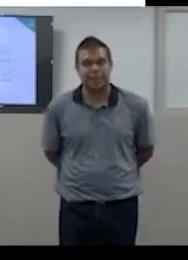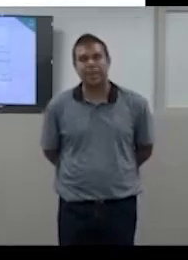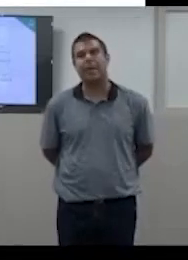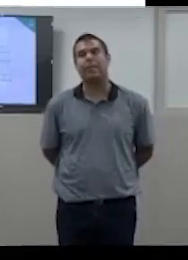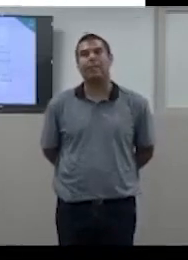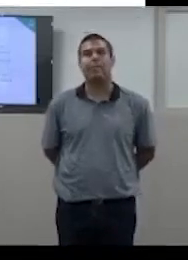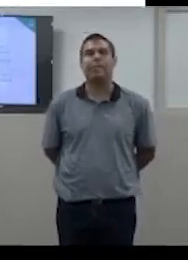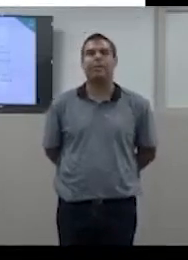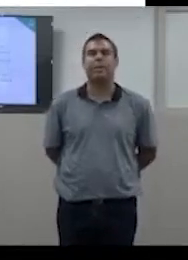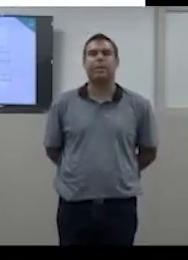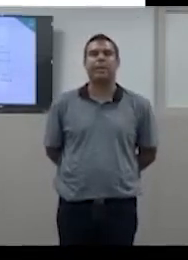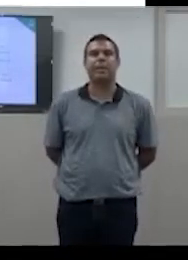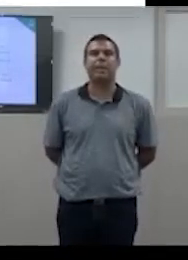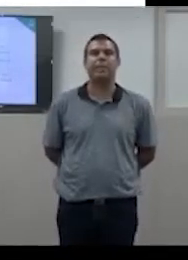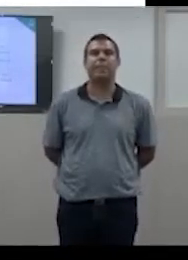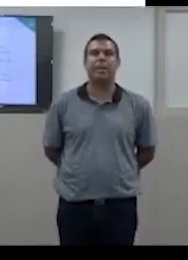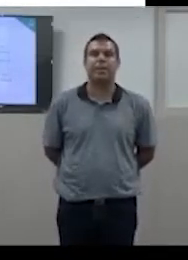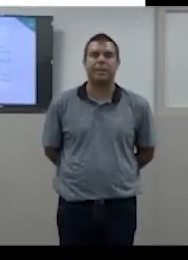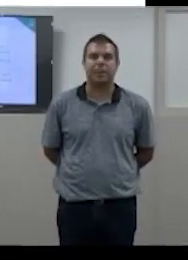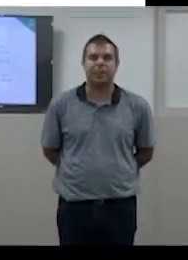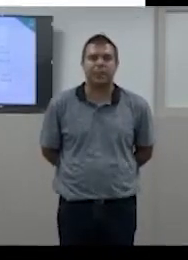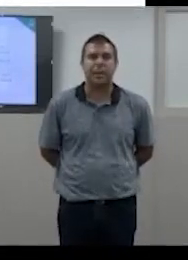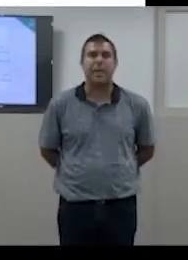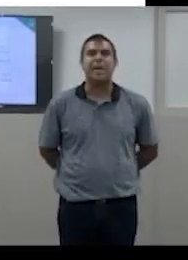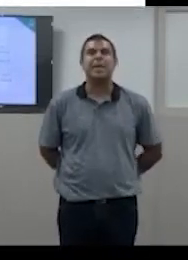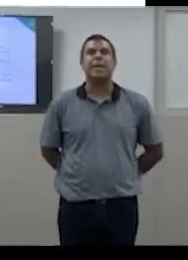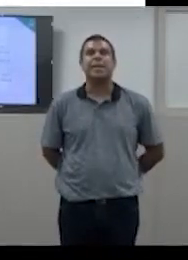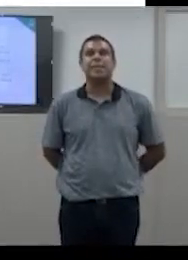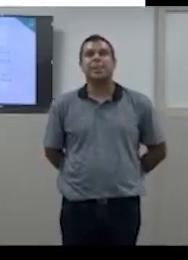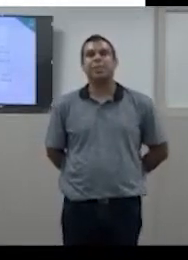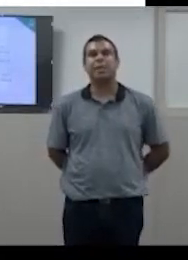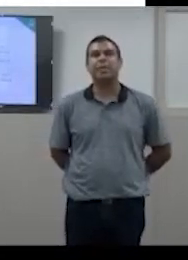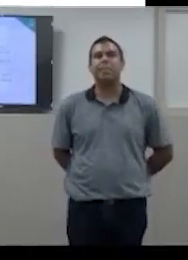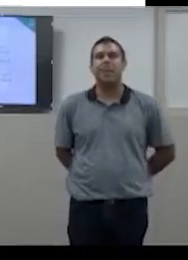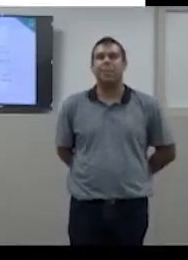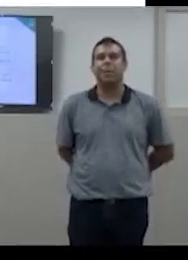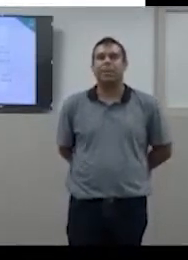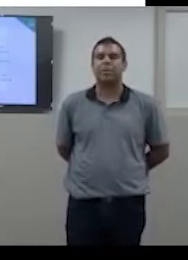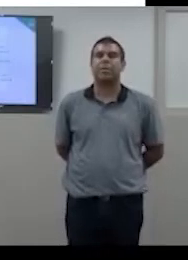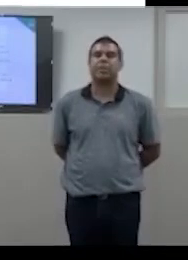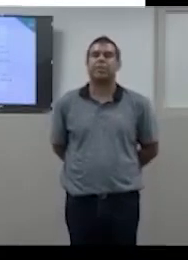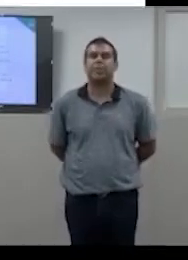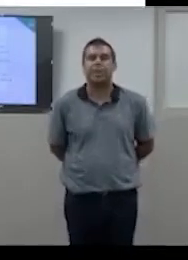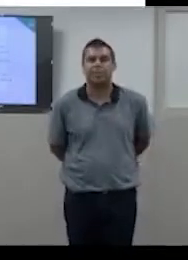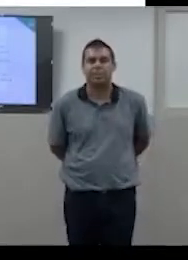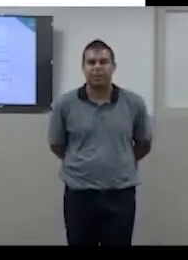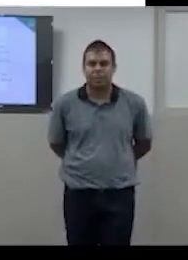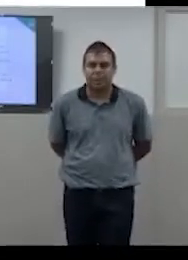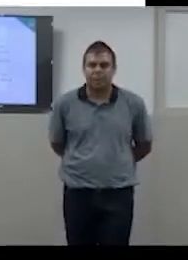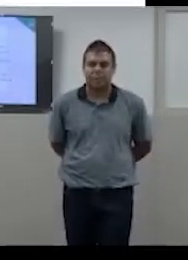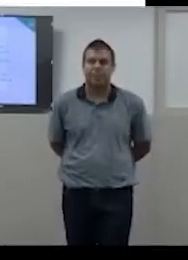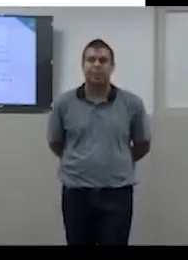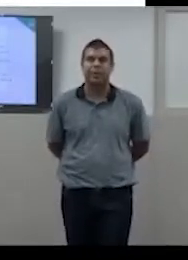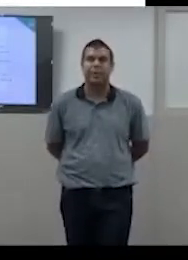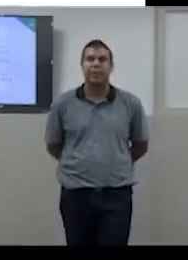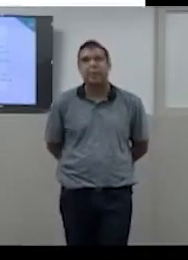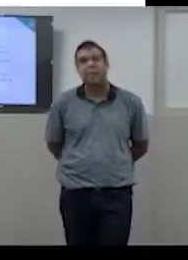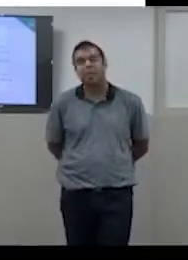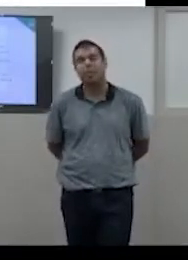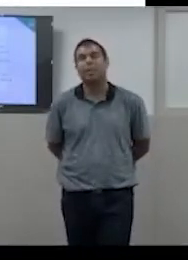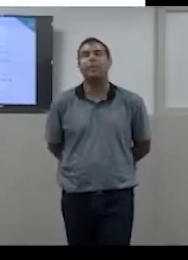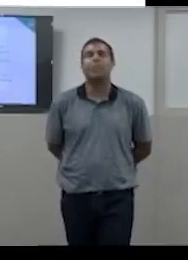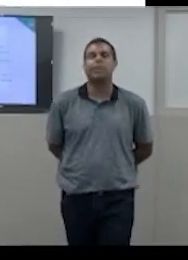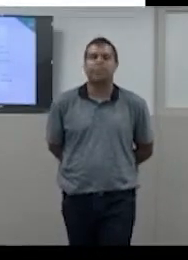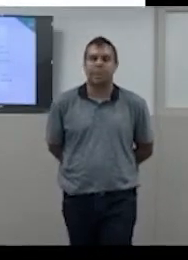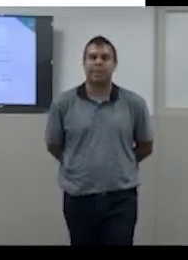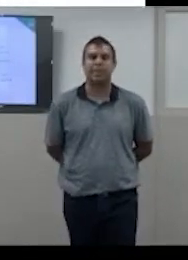sempre, sempre, sempre, avançando da onde está mais quente para onde está mais frio. E a temperatura, então, mede o grau de agitação térmico das moléculas que você vai ter